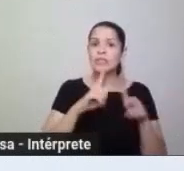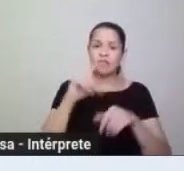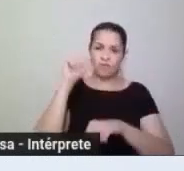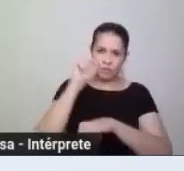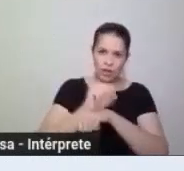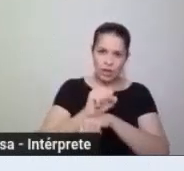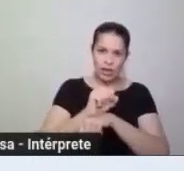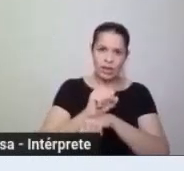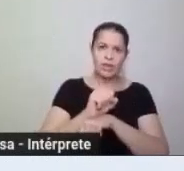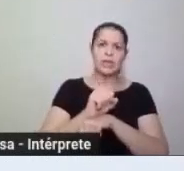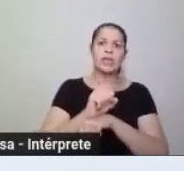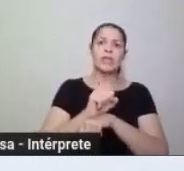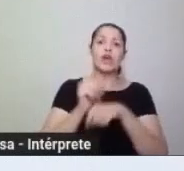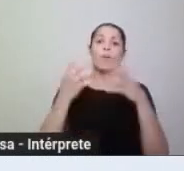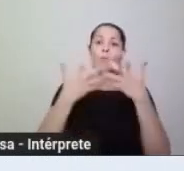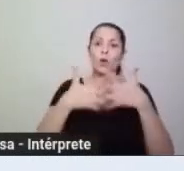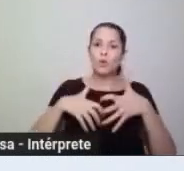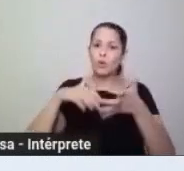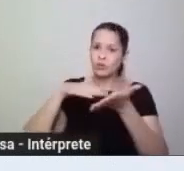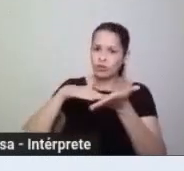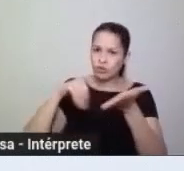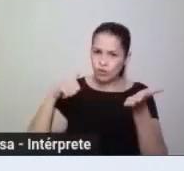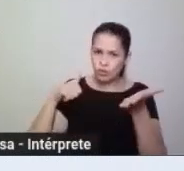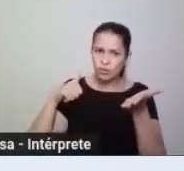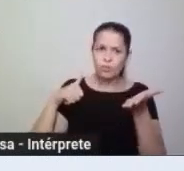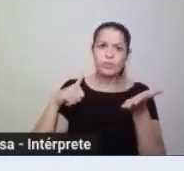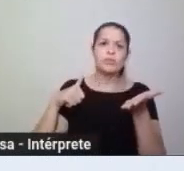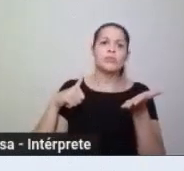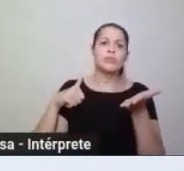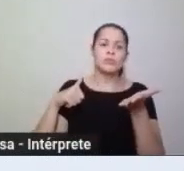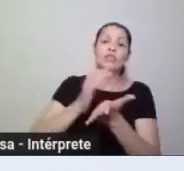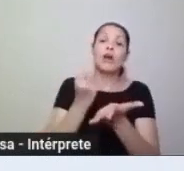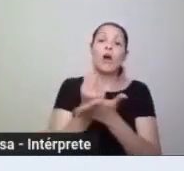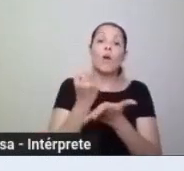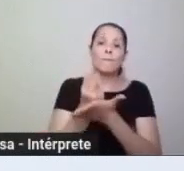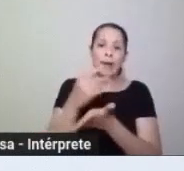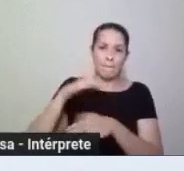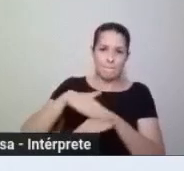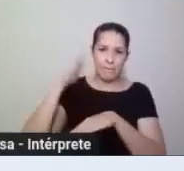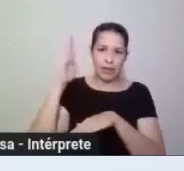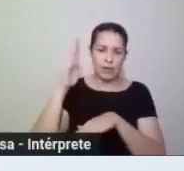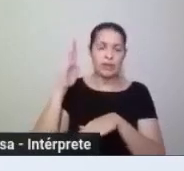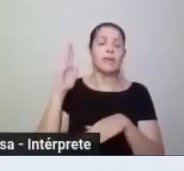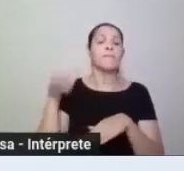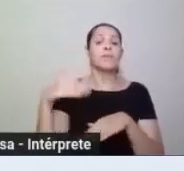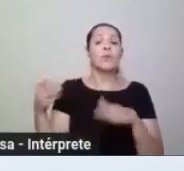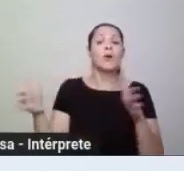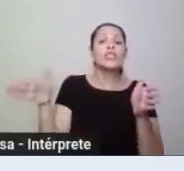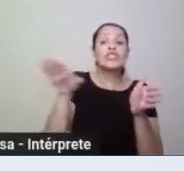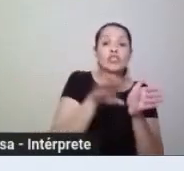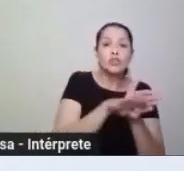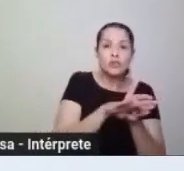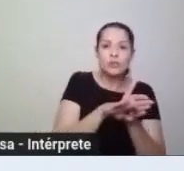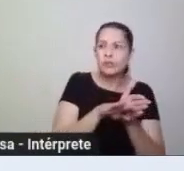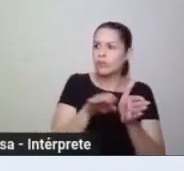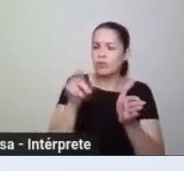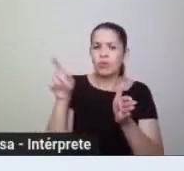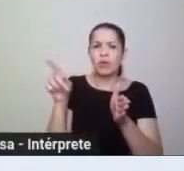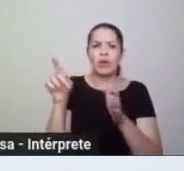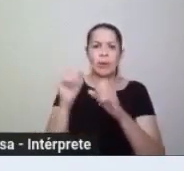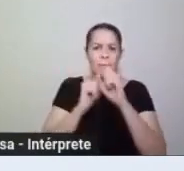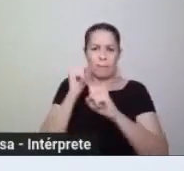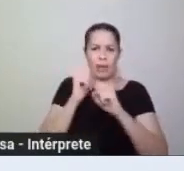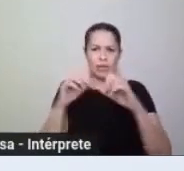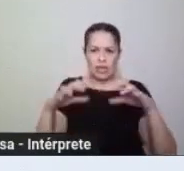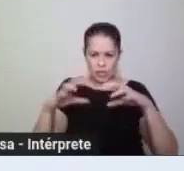motor, mandamos ele o mais rápido possível para uma oficina. E quando chegou lá que o pessoal da empresa desmontou, a